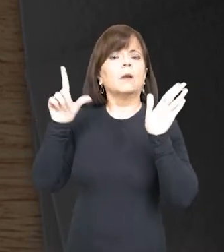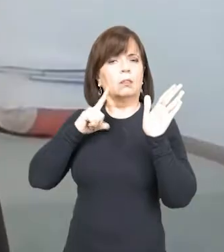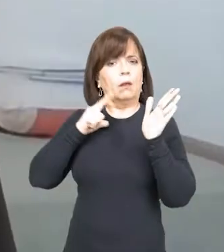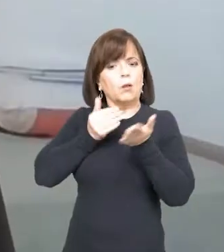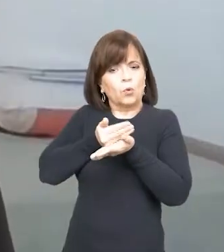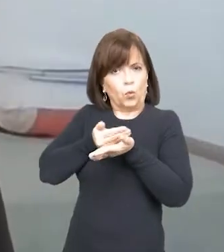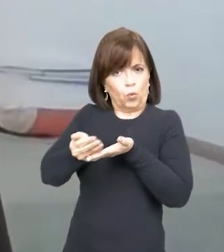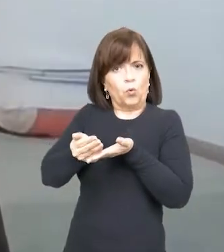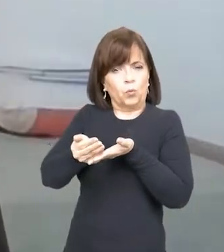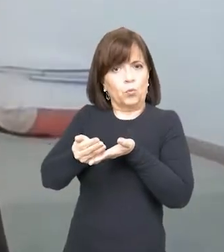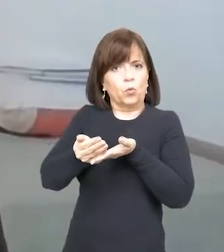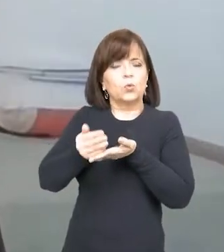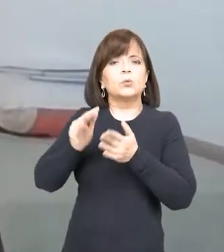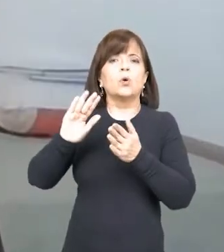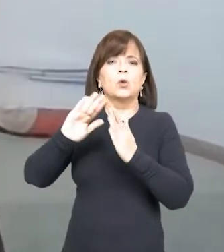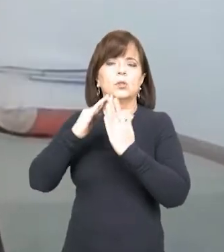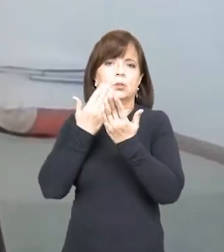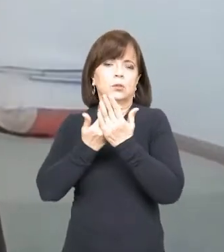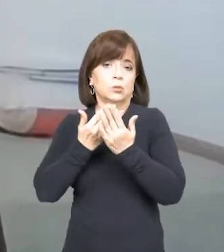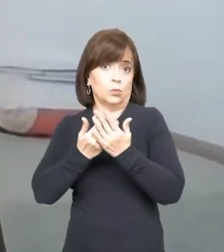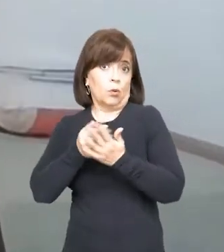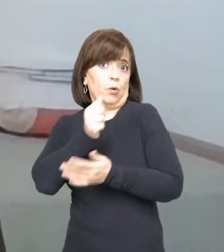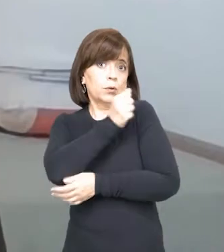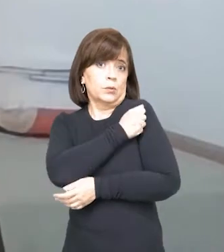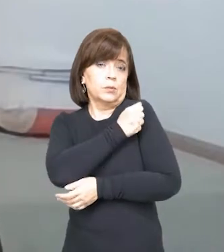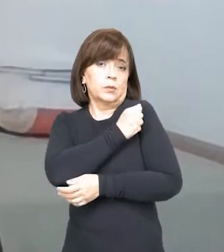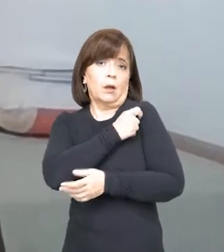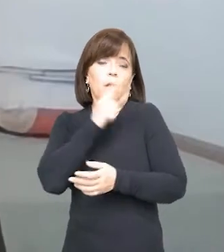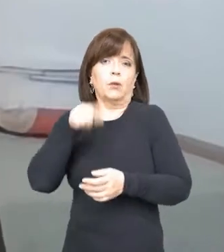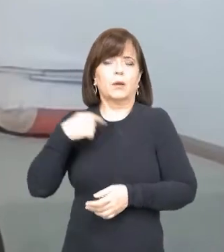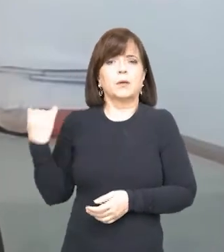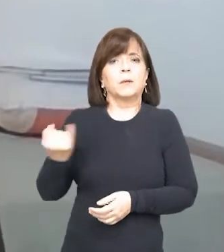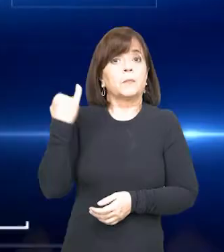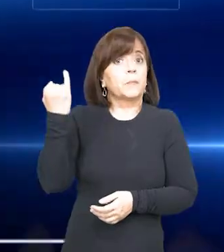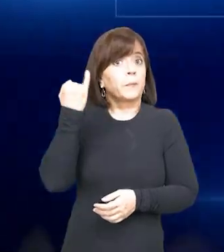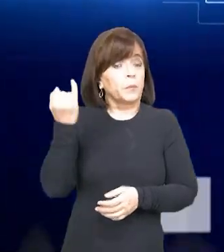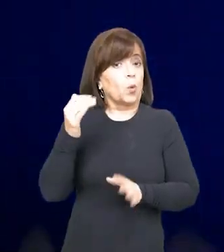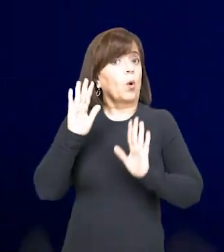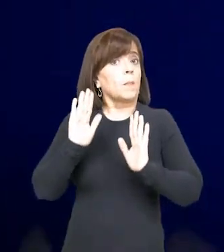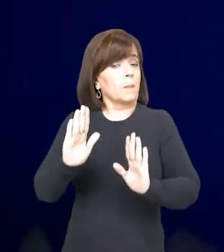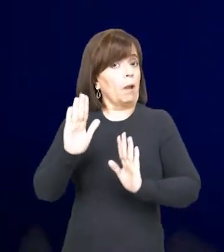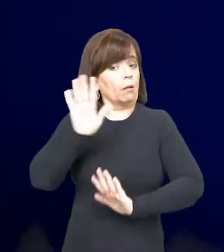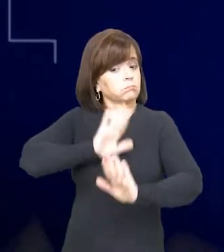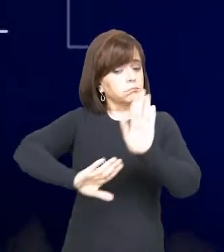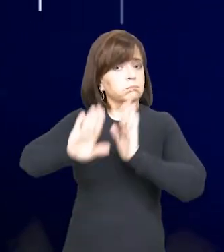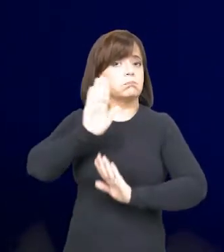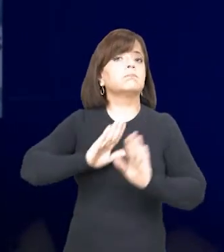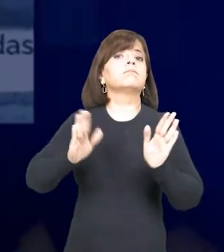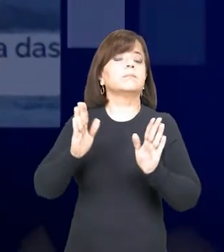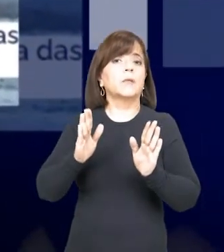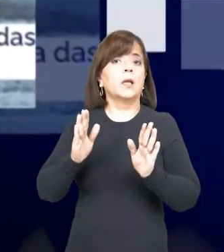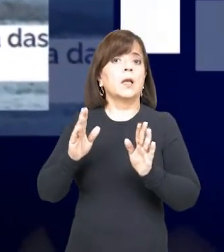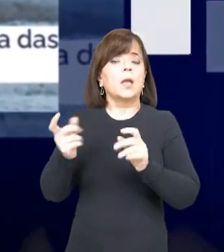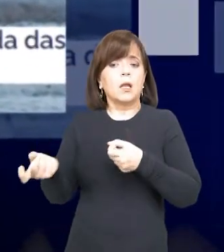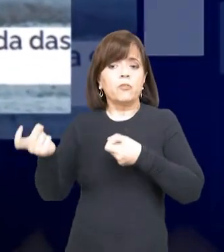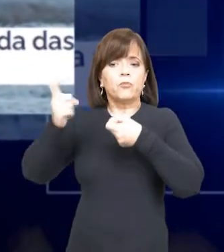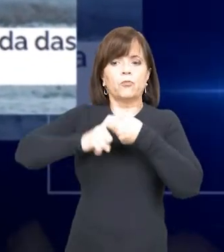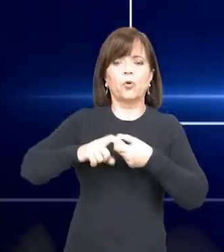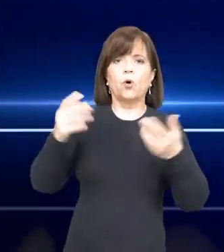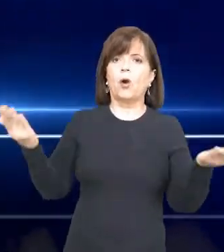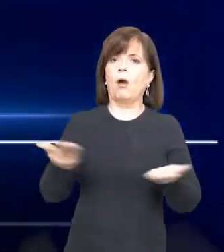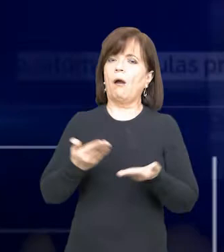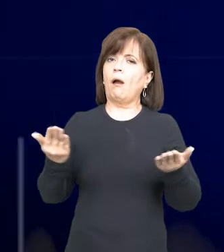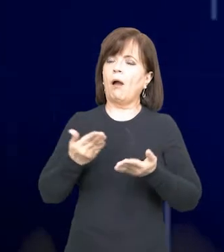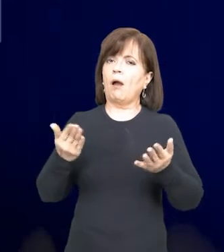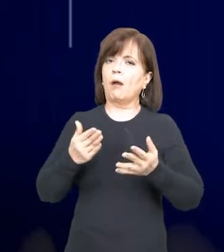início dessas novas reuniões, porque no ano passado tivemos várias reuniões nesse sentido, e retomamos essa atuação